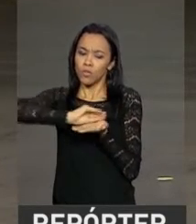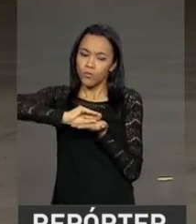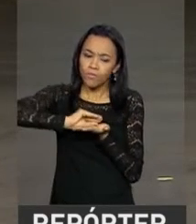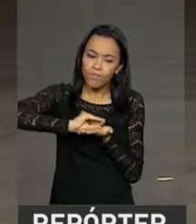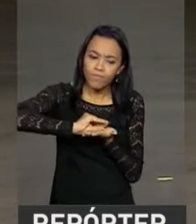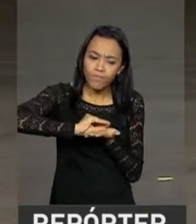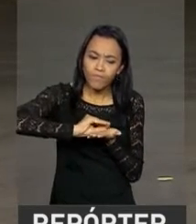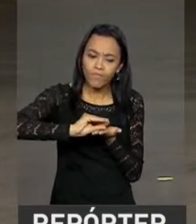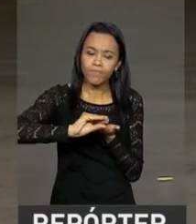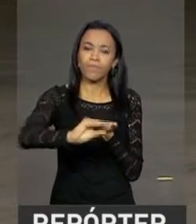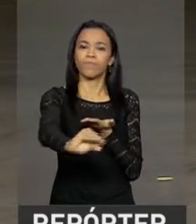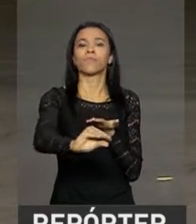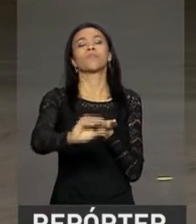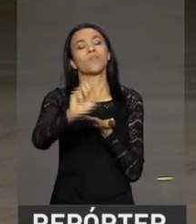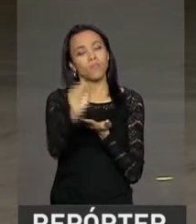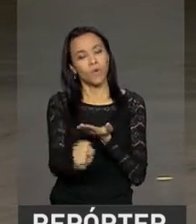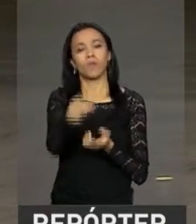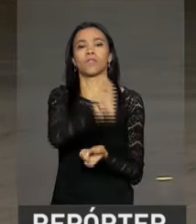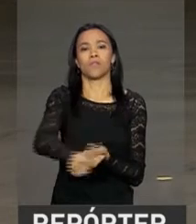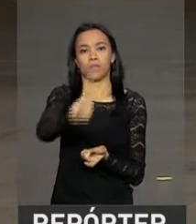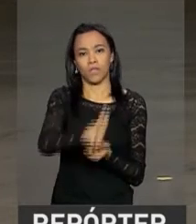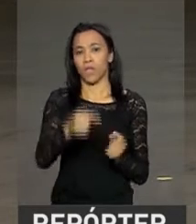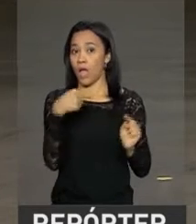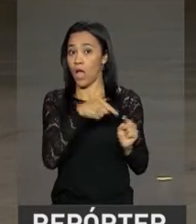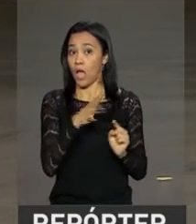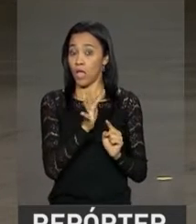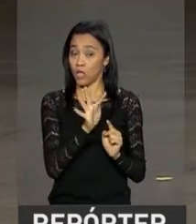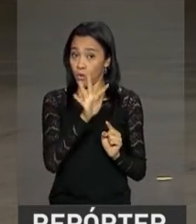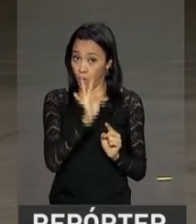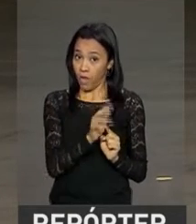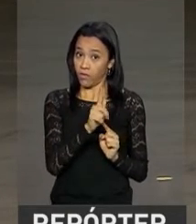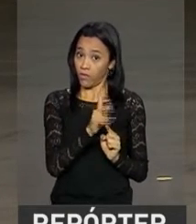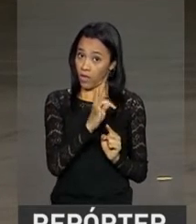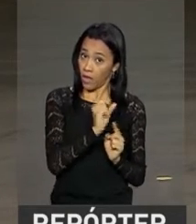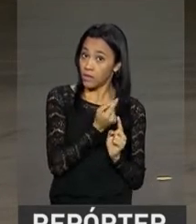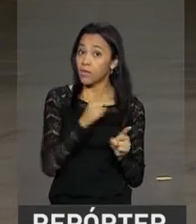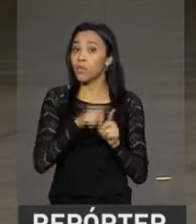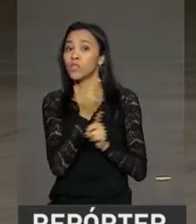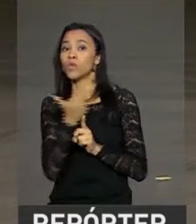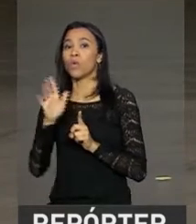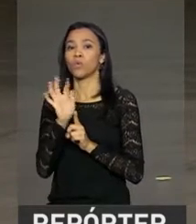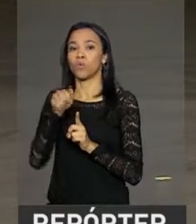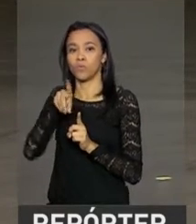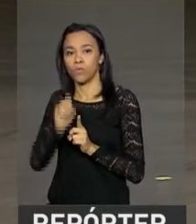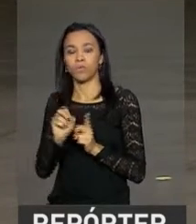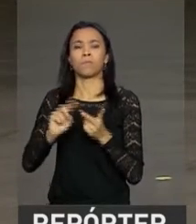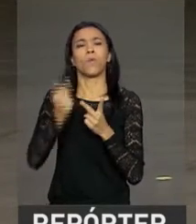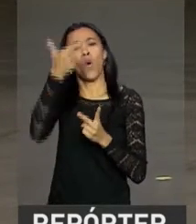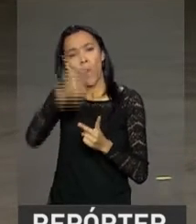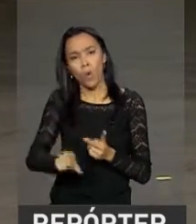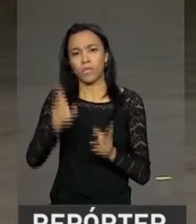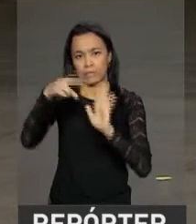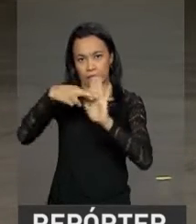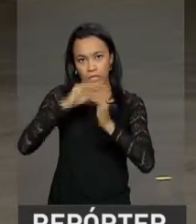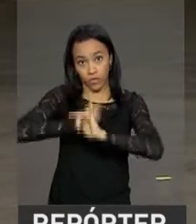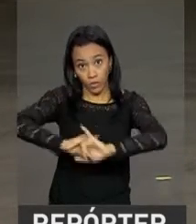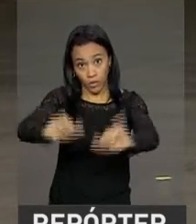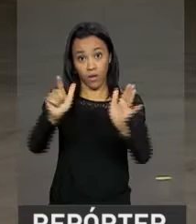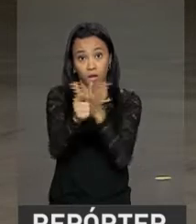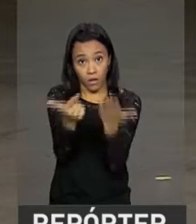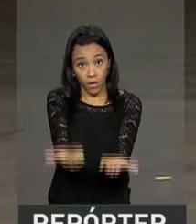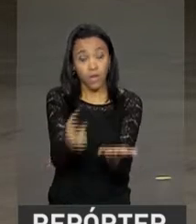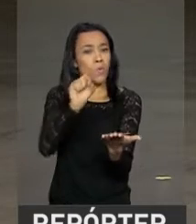esses valores utilizados do fgts e dos outros fundos a publicação no diário oficial também determina que o ministério